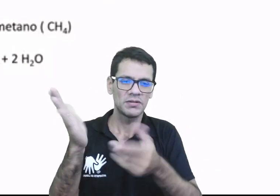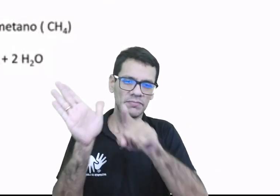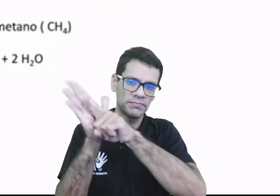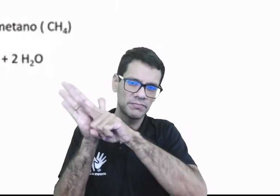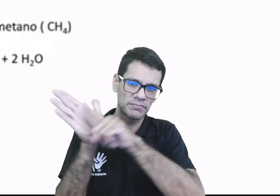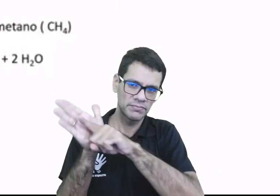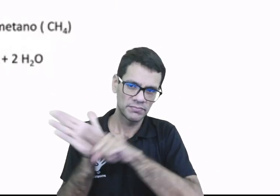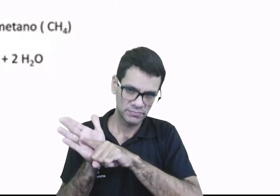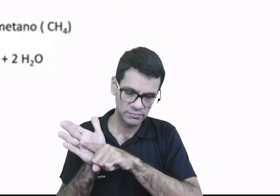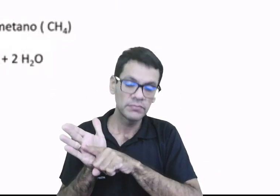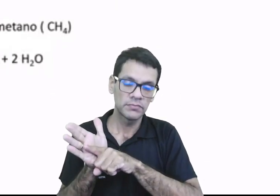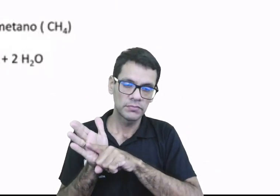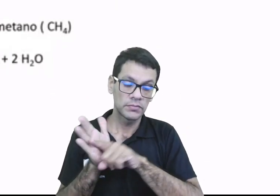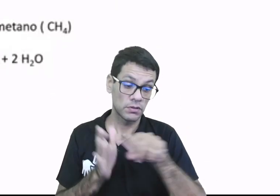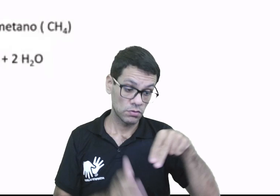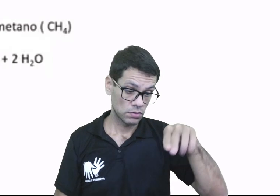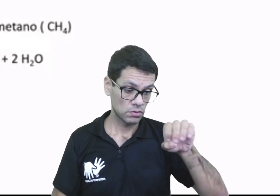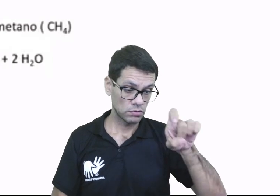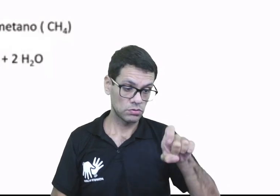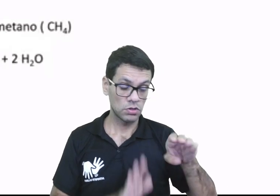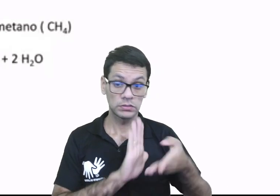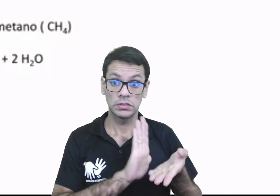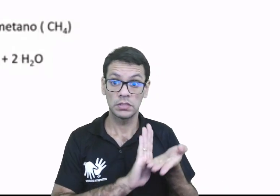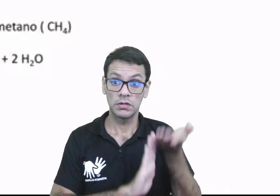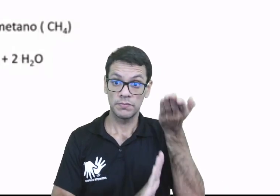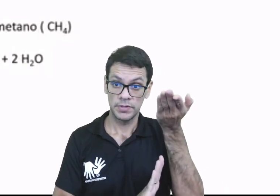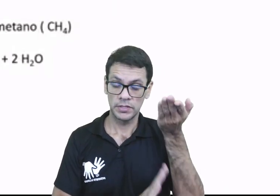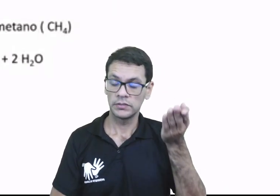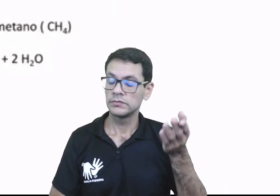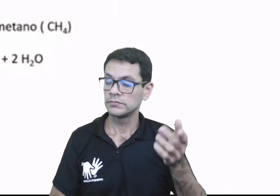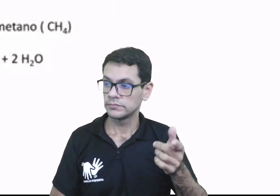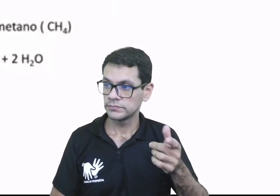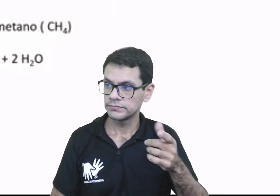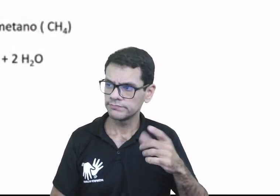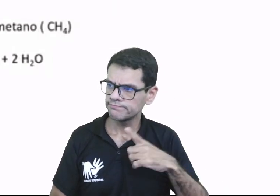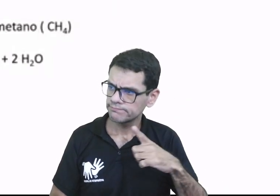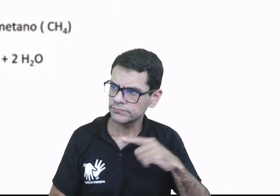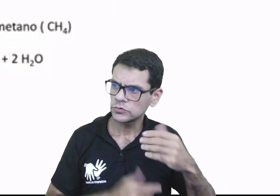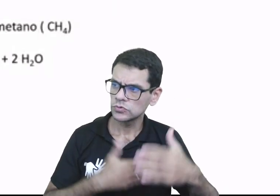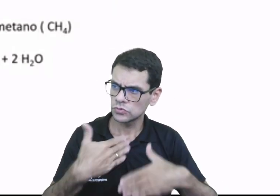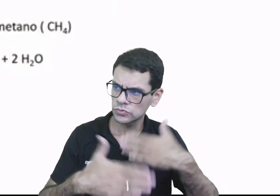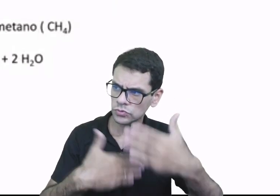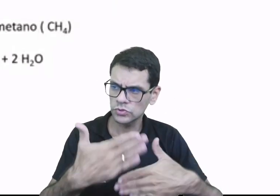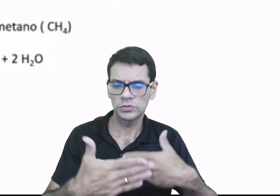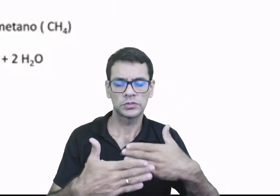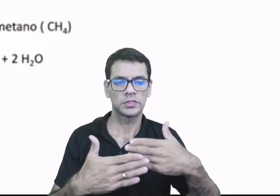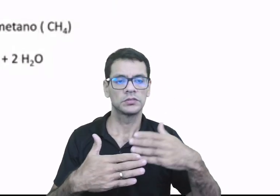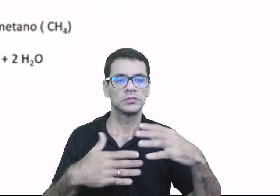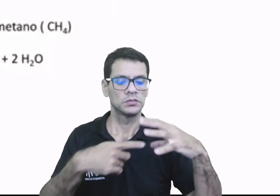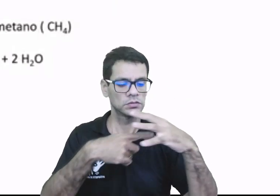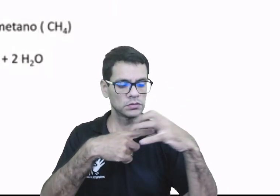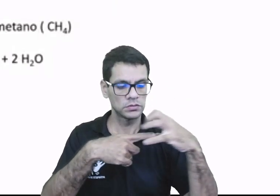NOx aumentado, né? E aí a gente fala que ele sofreu um processo de oxidação.